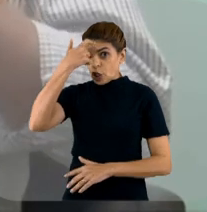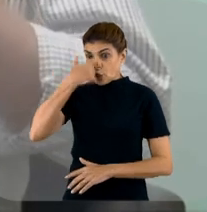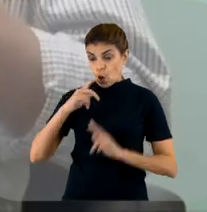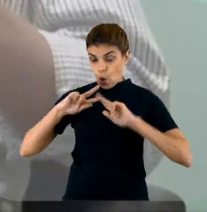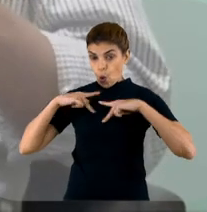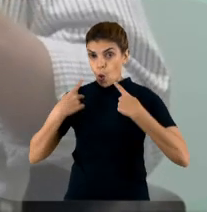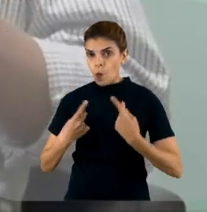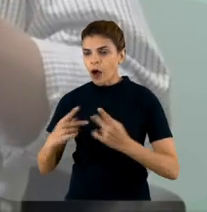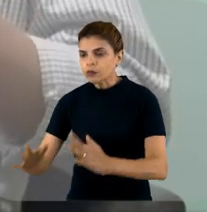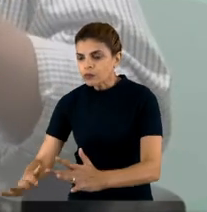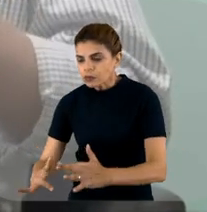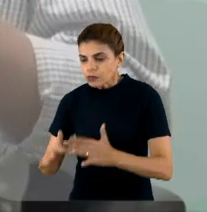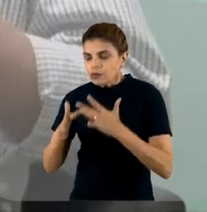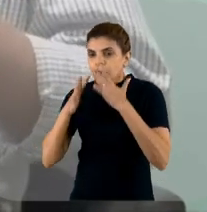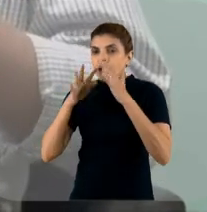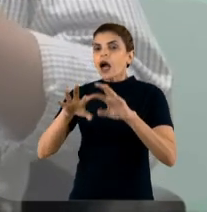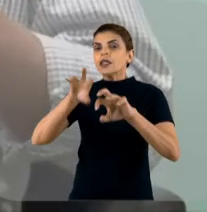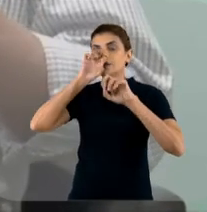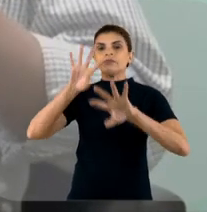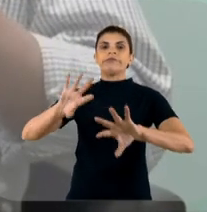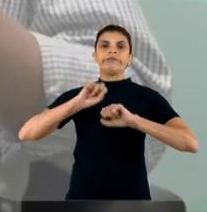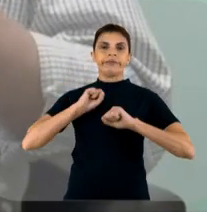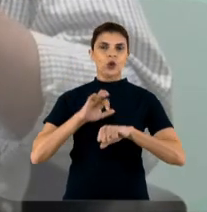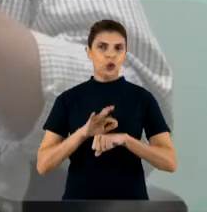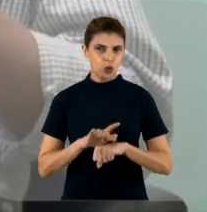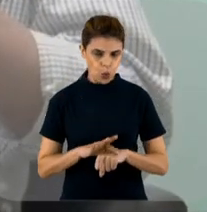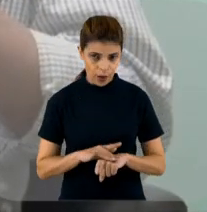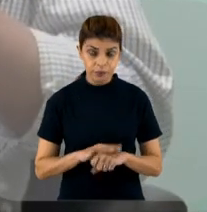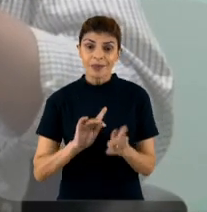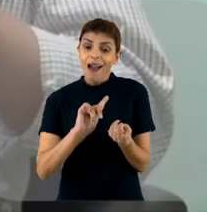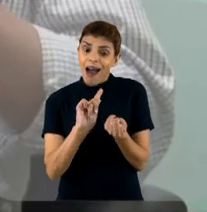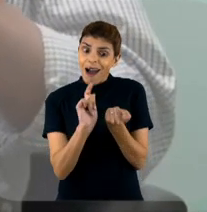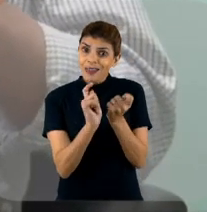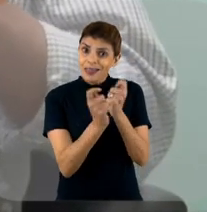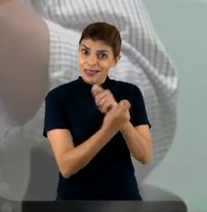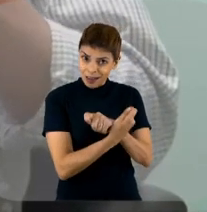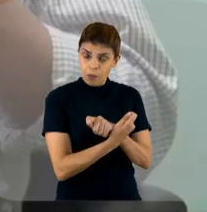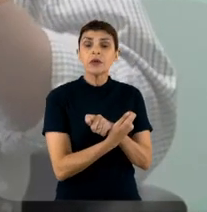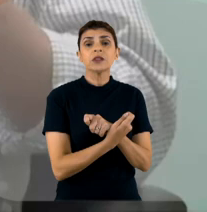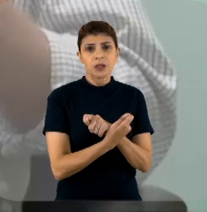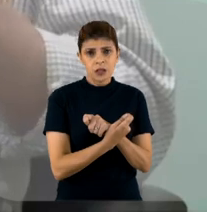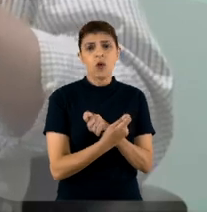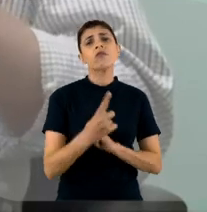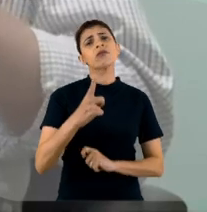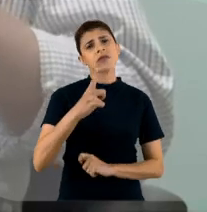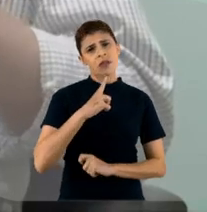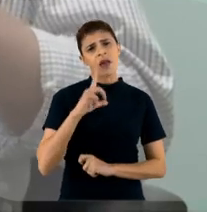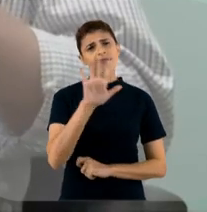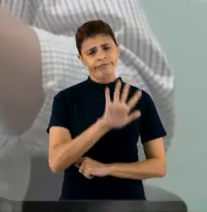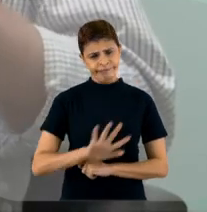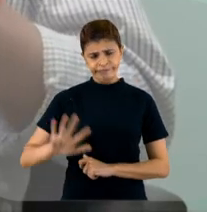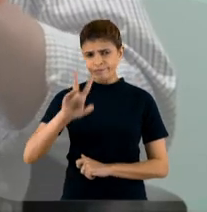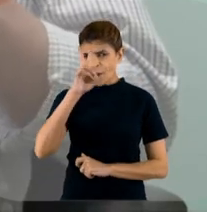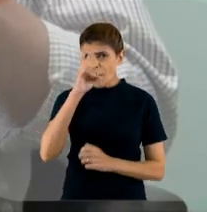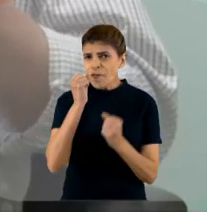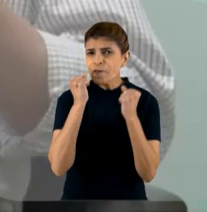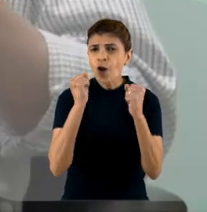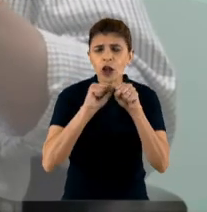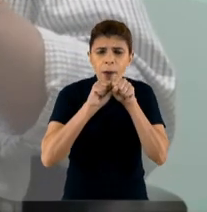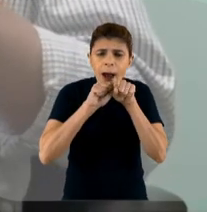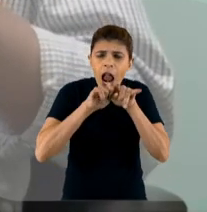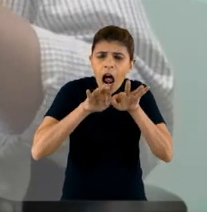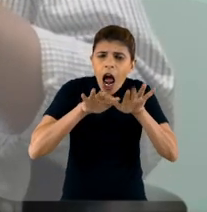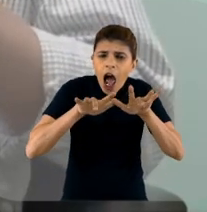respiratório do ser humano e a partir daí causar a doença e a adaptação e vem e de uma forma mais